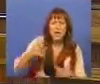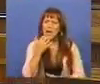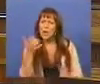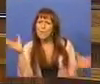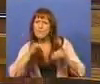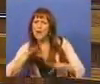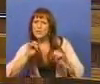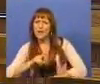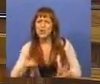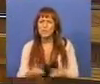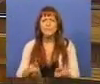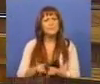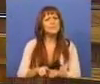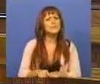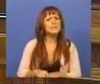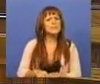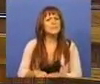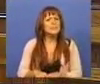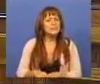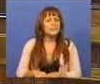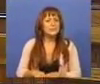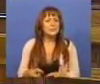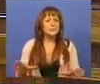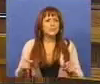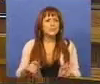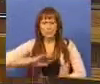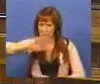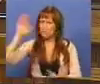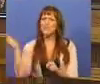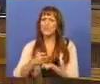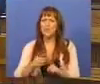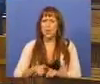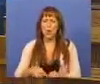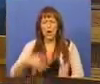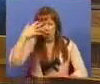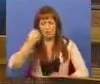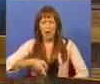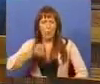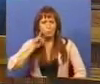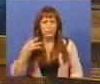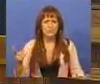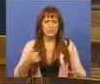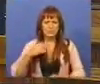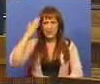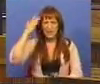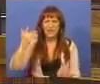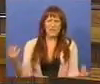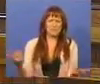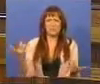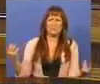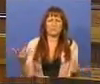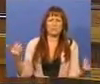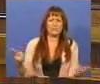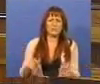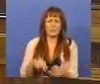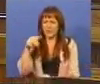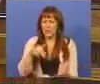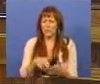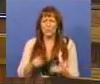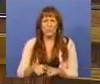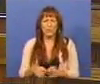rigor, de maior penalização de comportamentos ilícitos, parece-nos uma